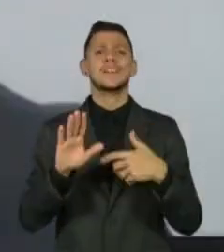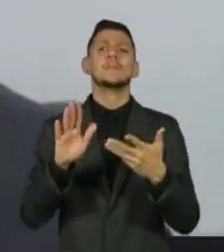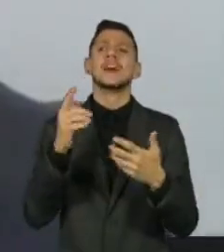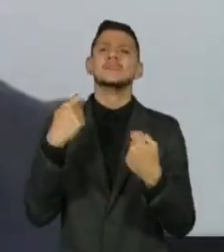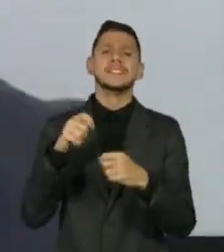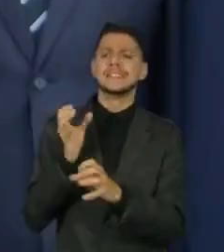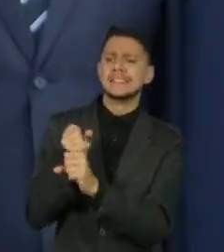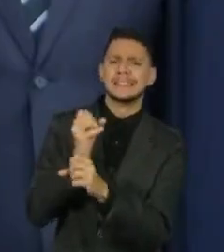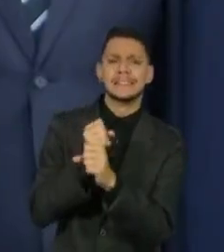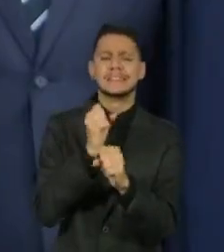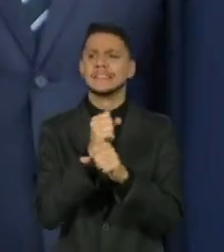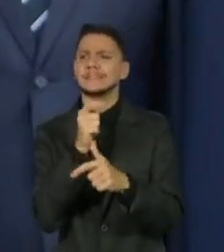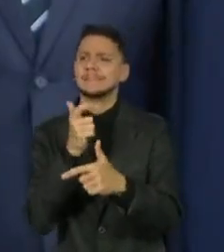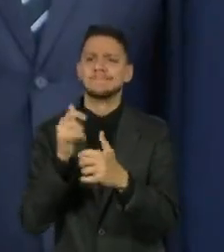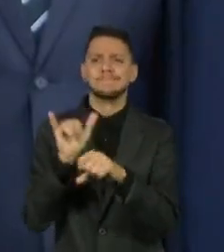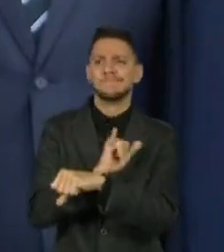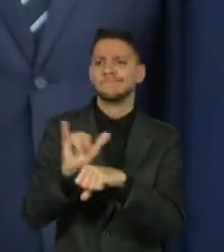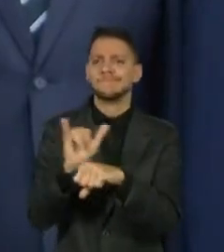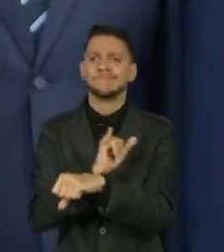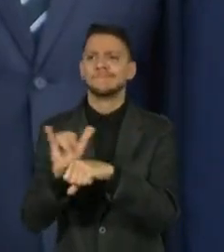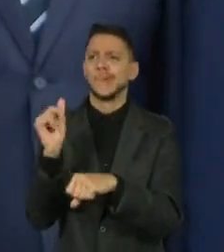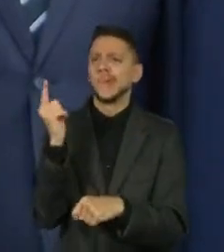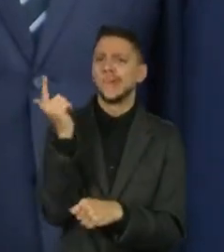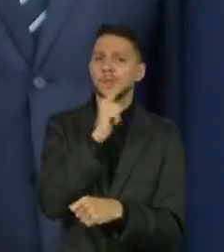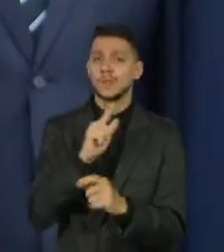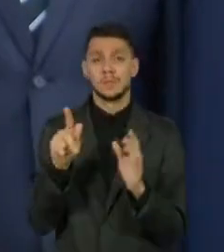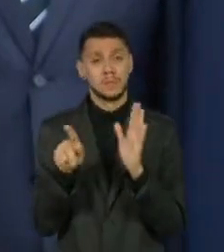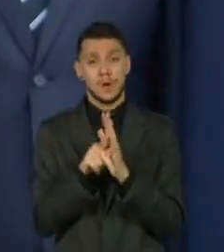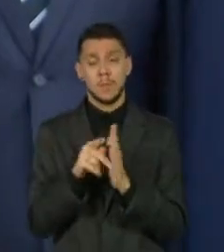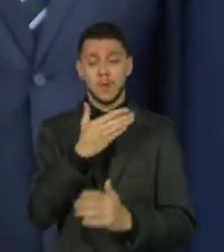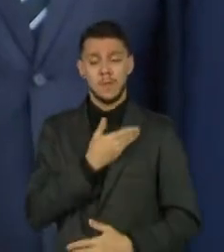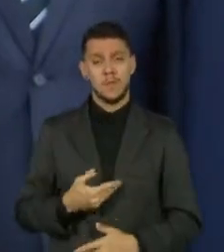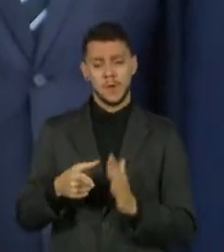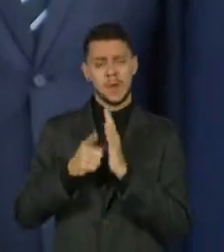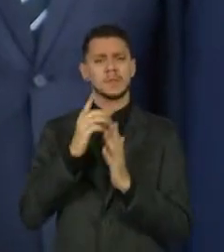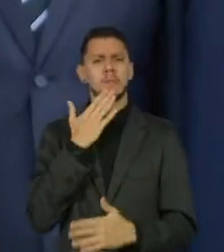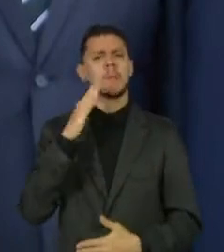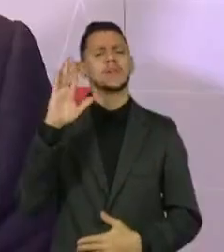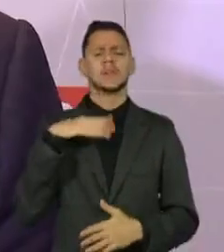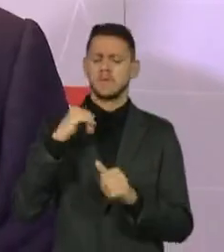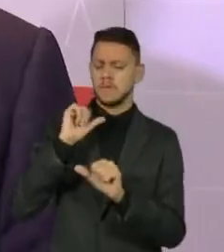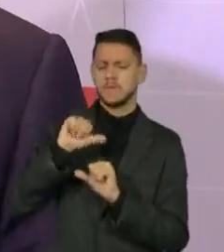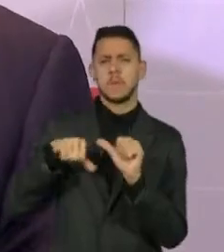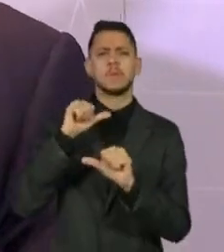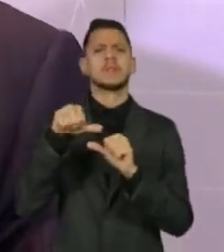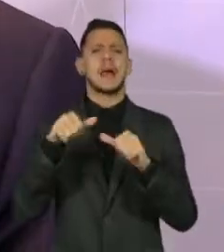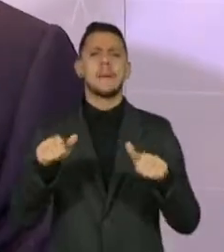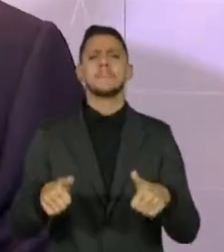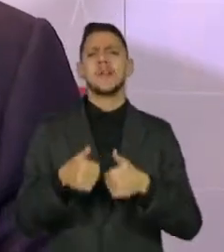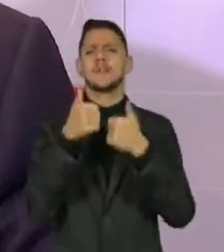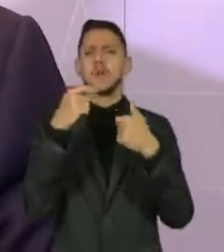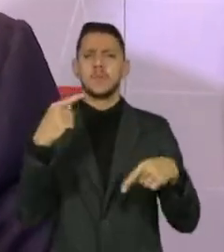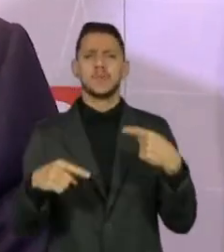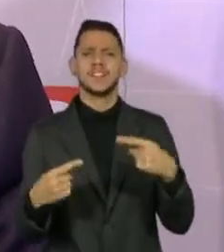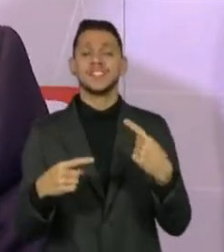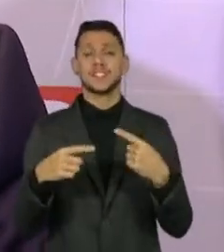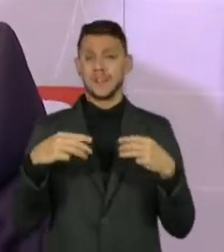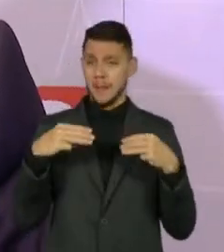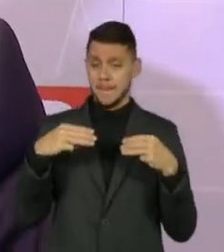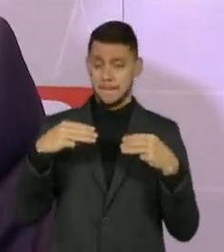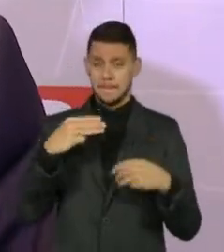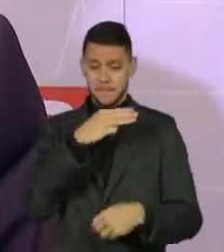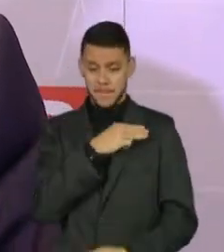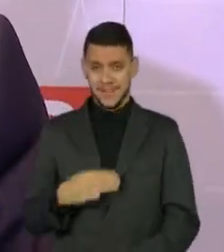que fazer de um governo que prometeu reformas políticas e liberalismo e o ministro da Economia, Paulo Guedes,